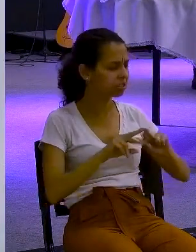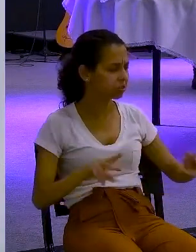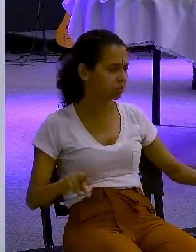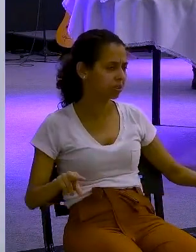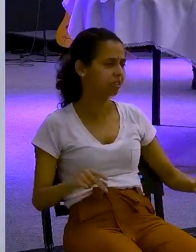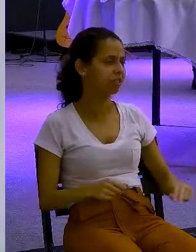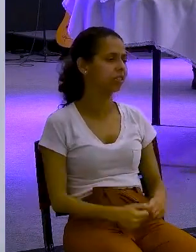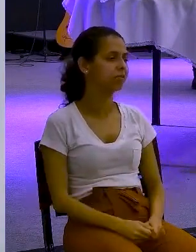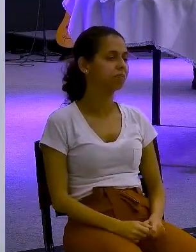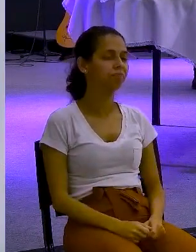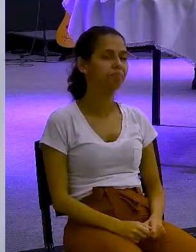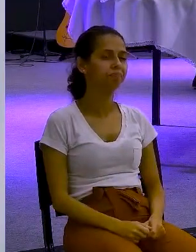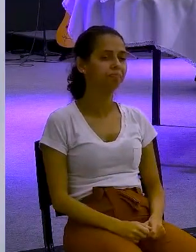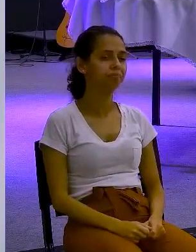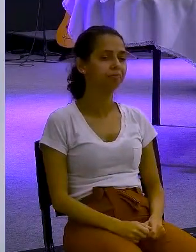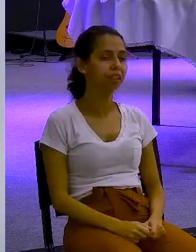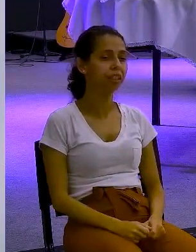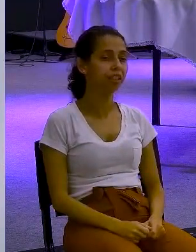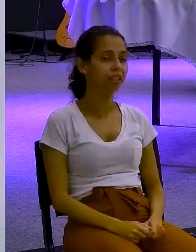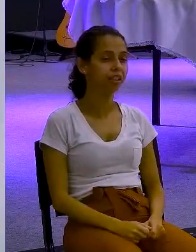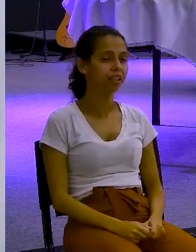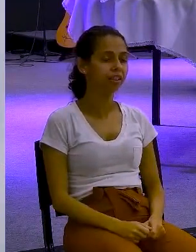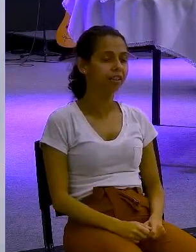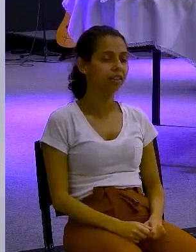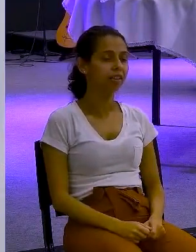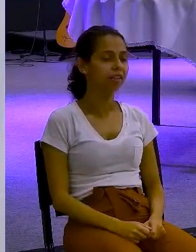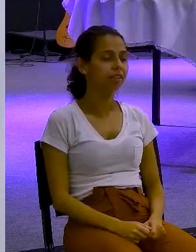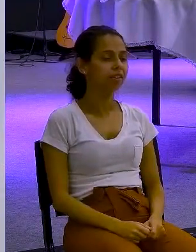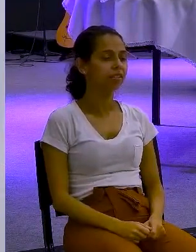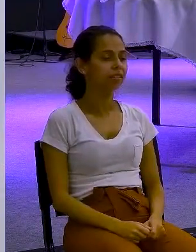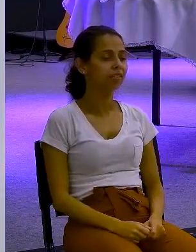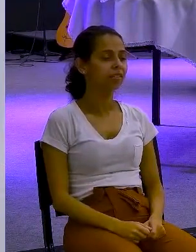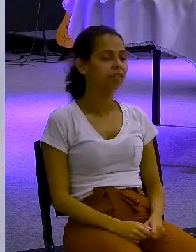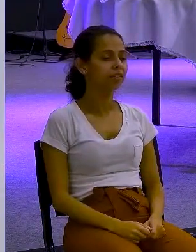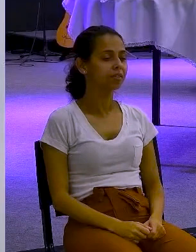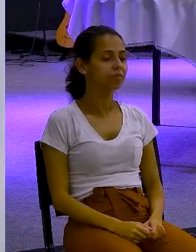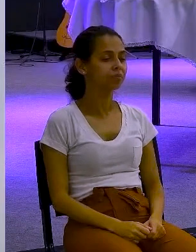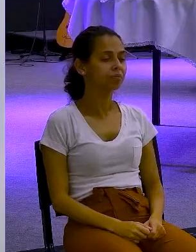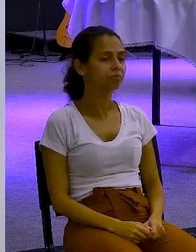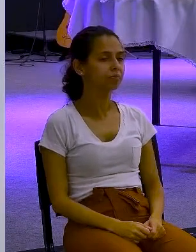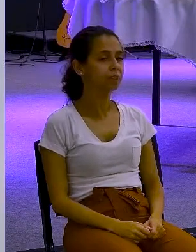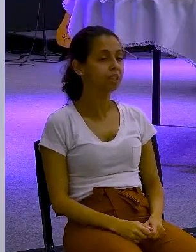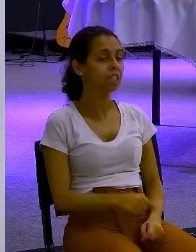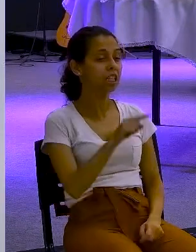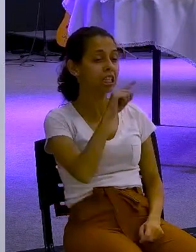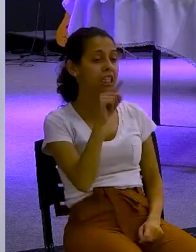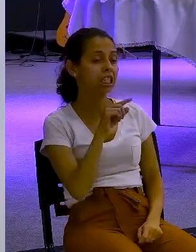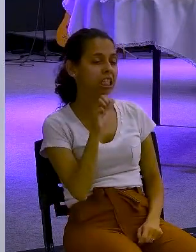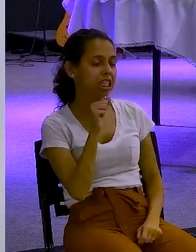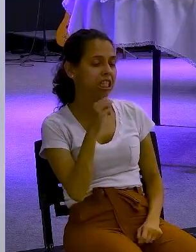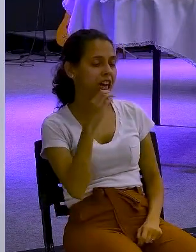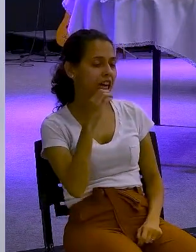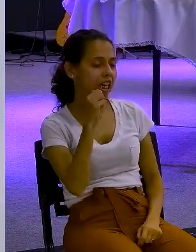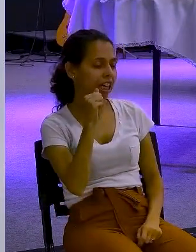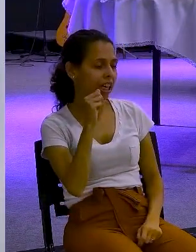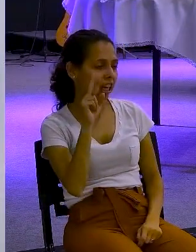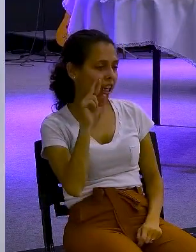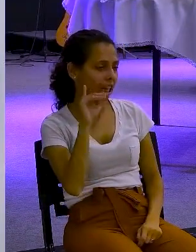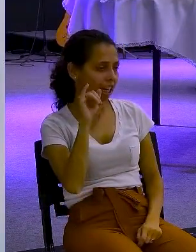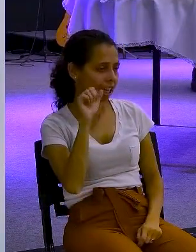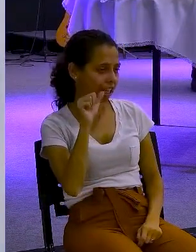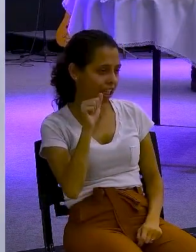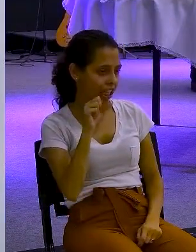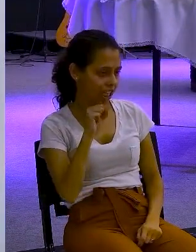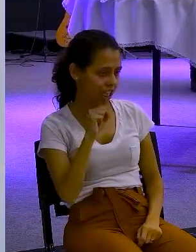em que Zacarias, lá no templo, recebeu a mensagem do Senhor, e por duvidar ficou mudo, Isabel e